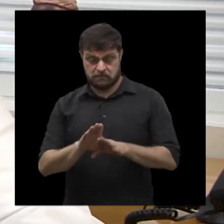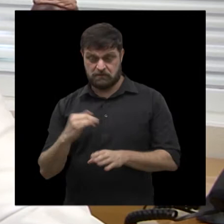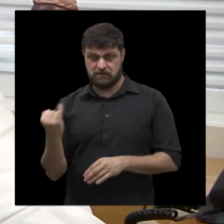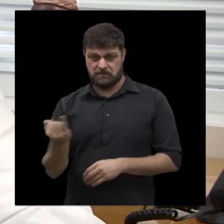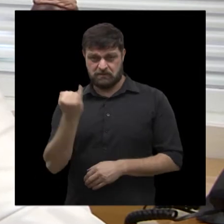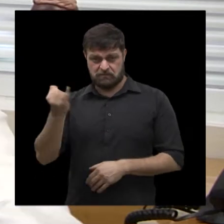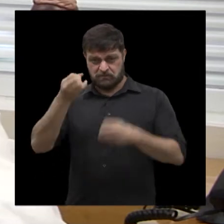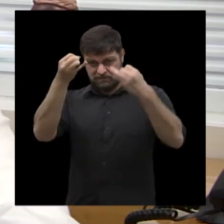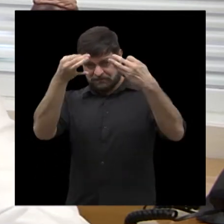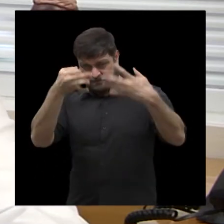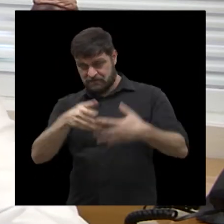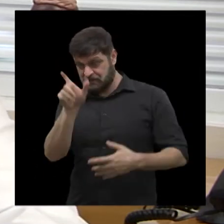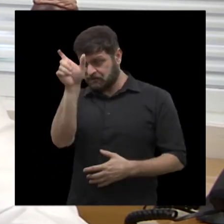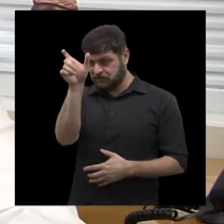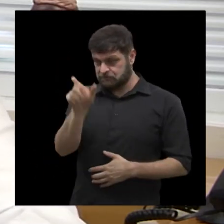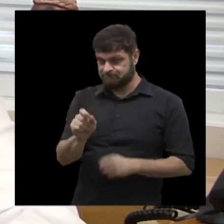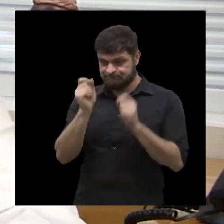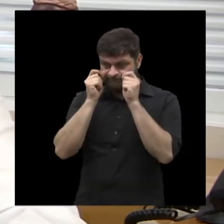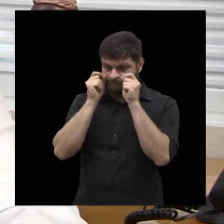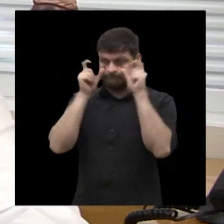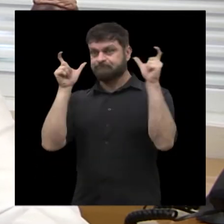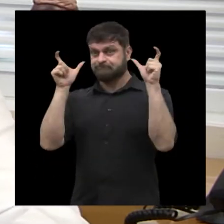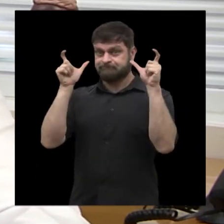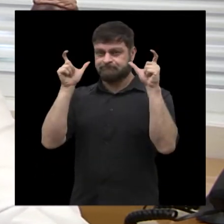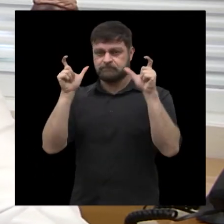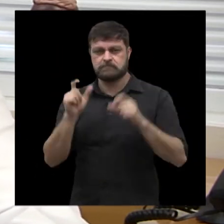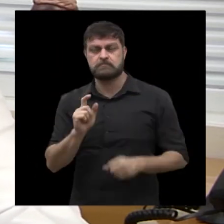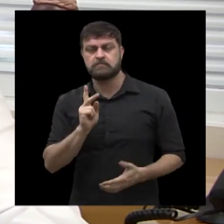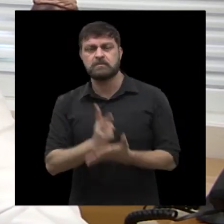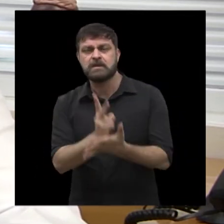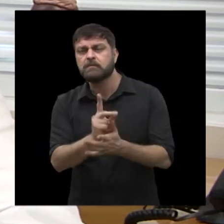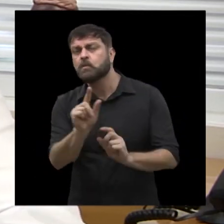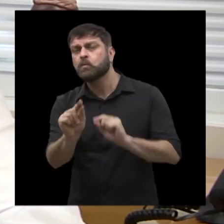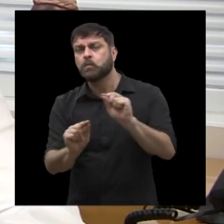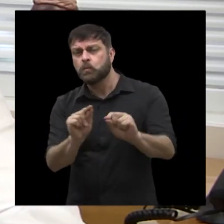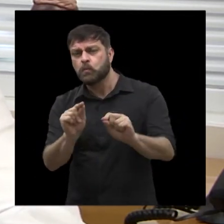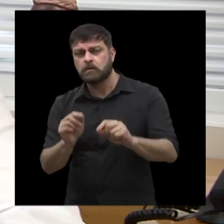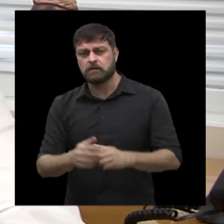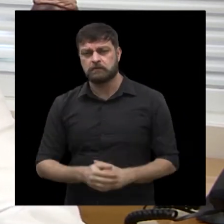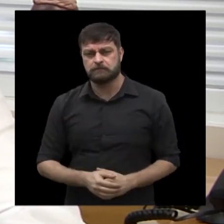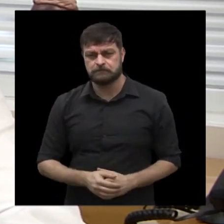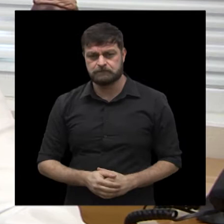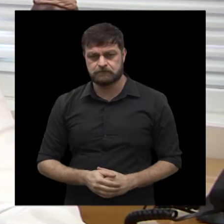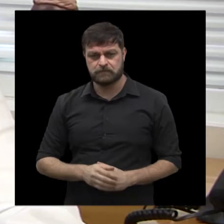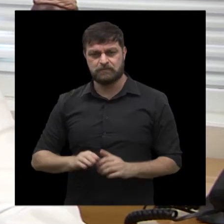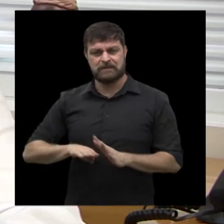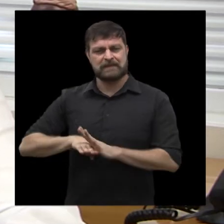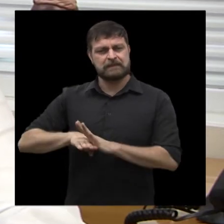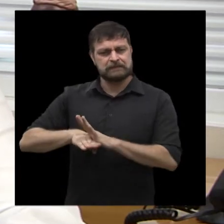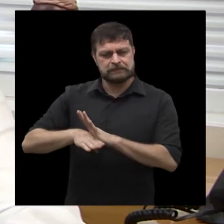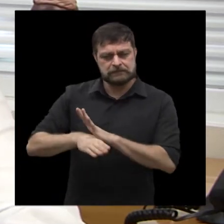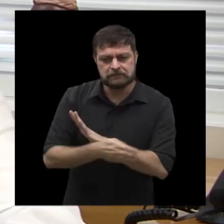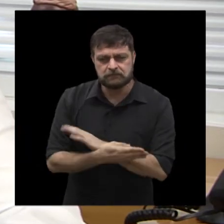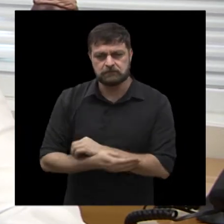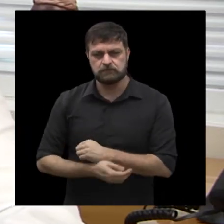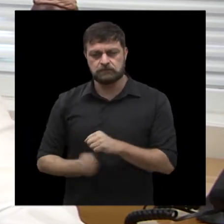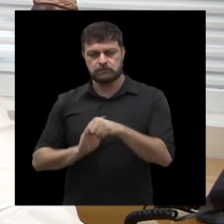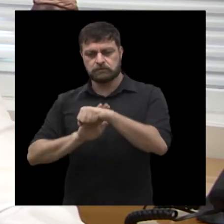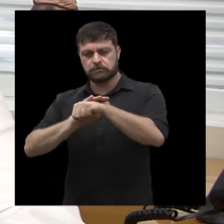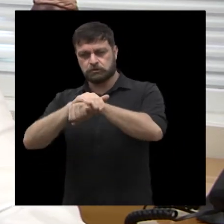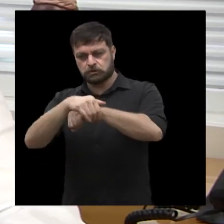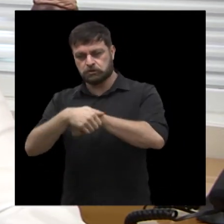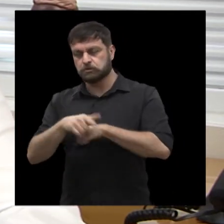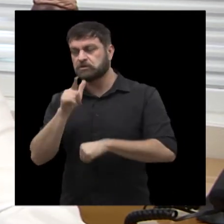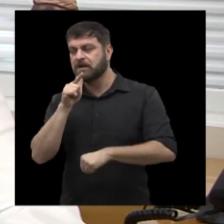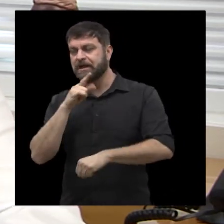que a pessoa tem sempre que ficar atento, é a questão do hábito, né, de ir ao banheiro, de fazer